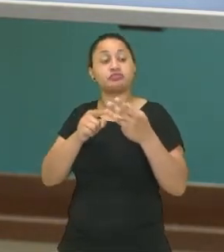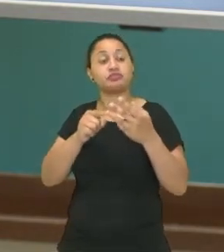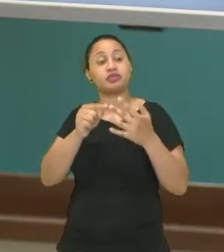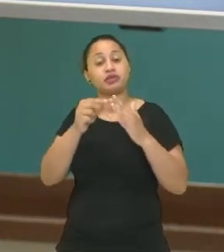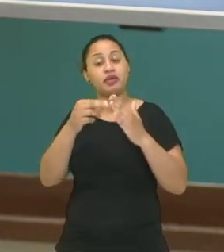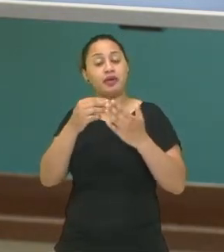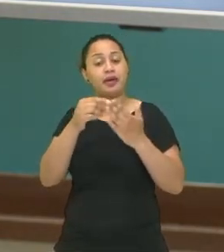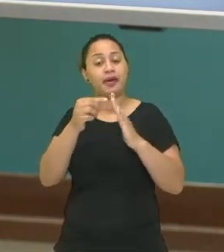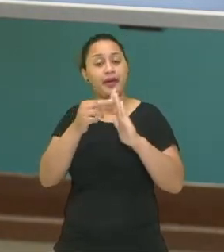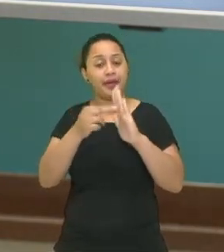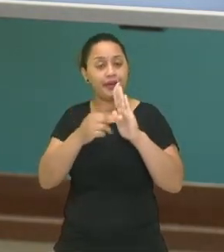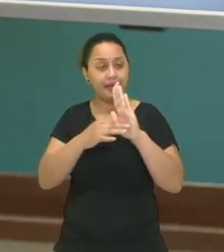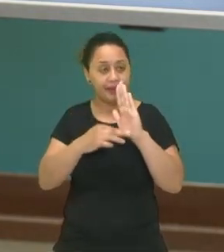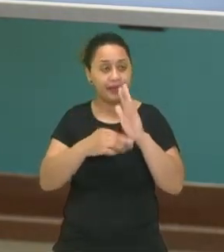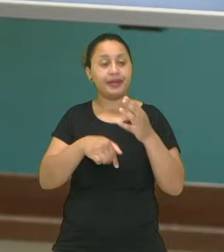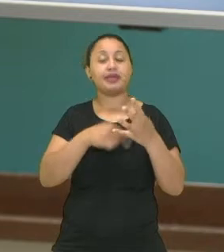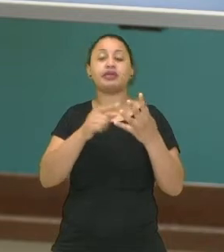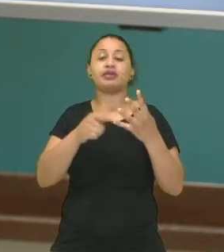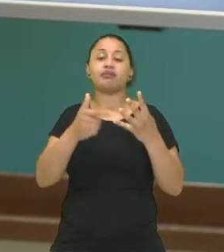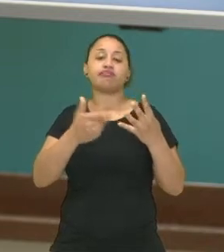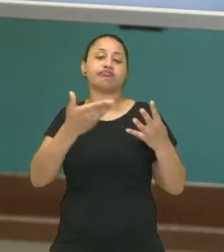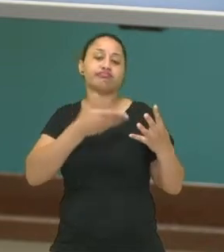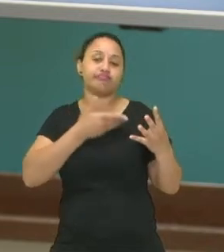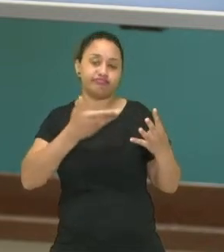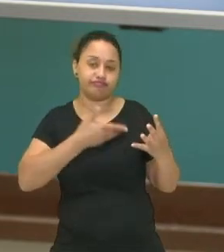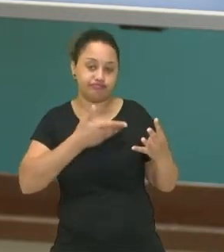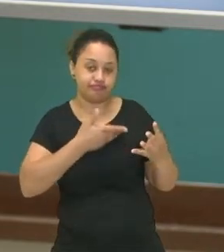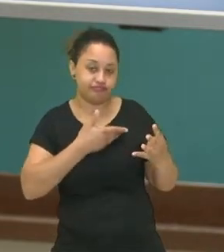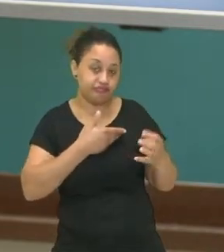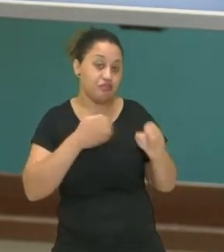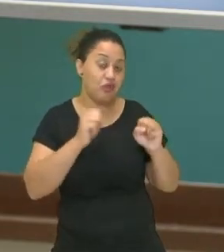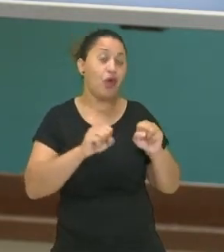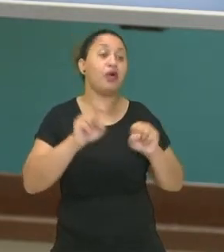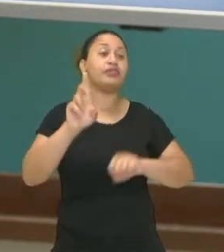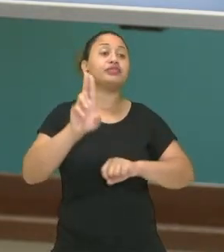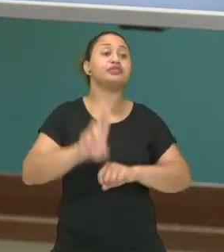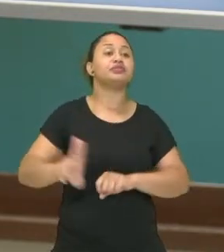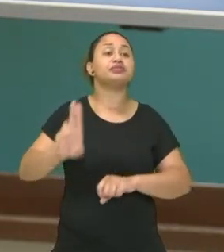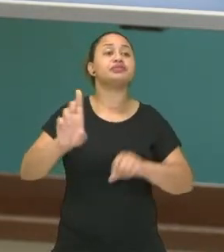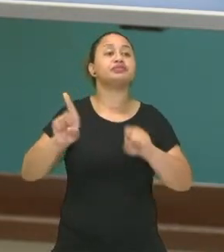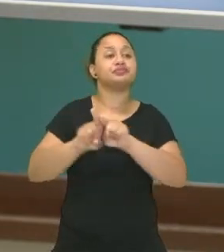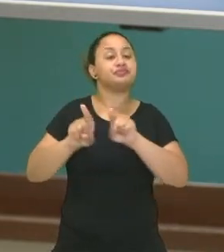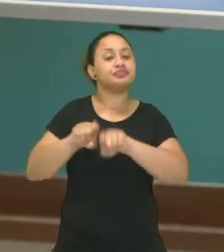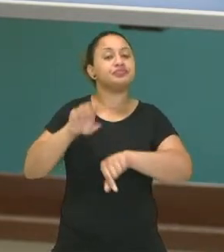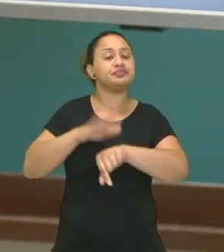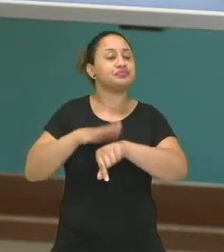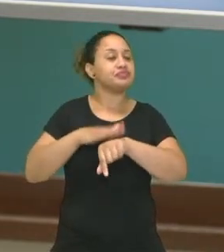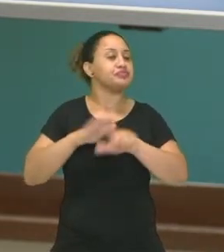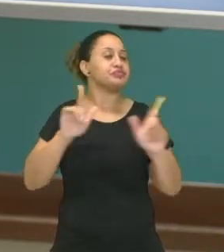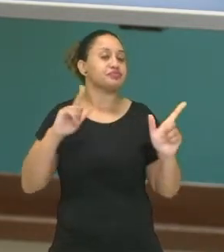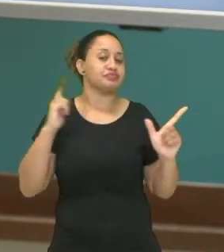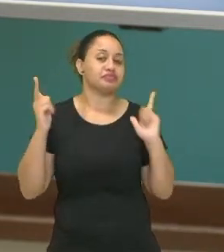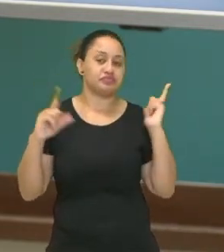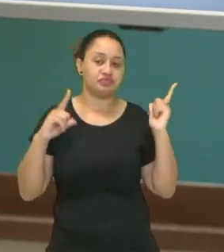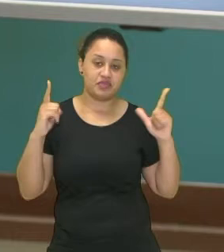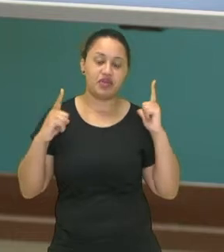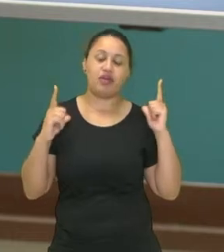fundamentos e amizade. Então, ela também pode ser usado no seu momento de lazer,